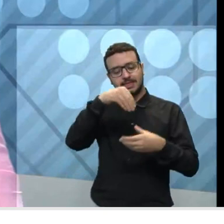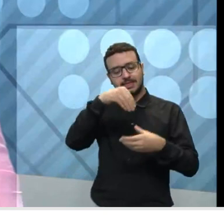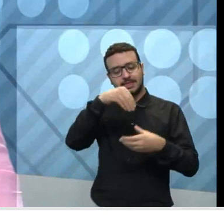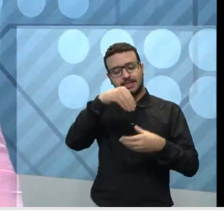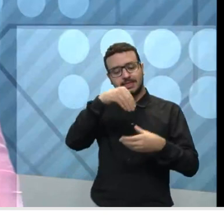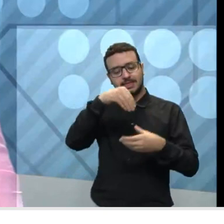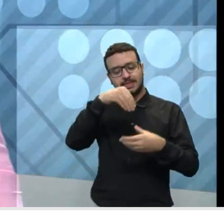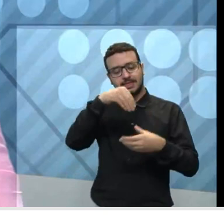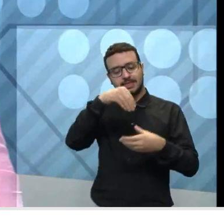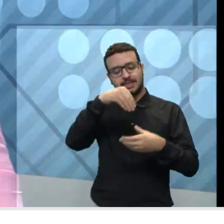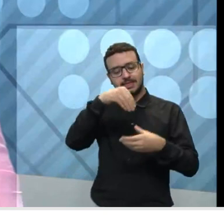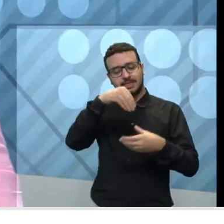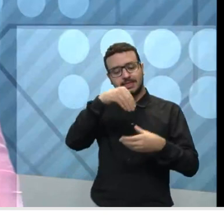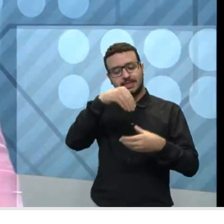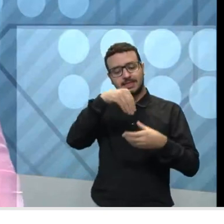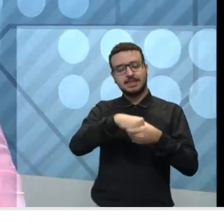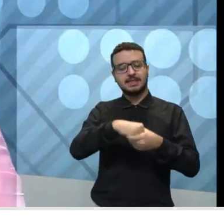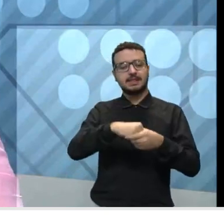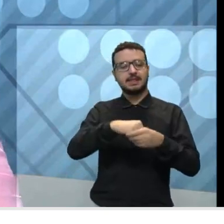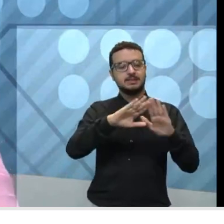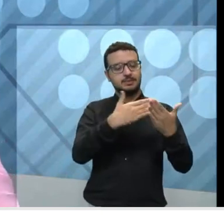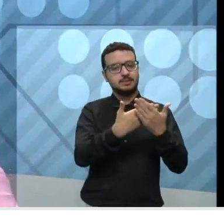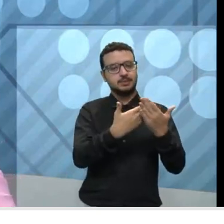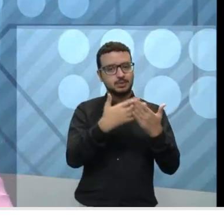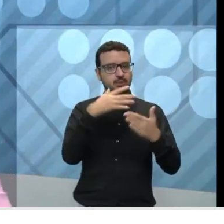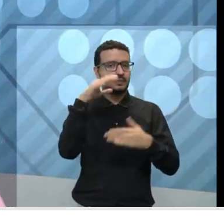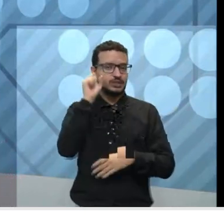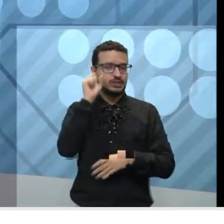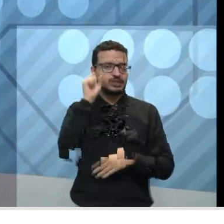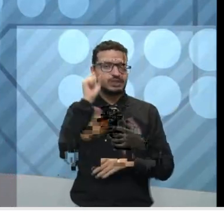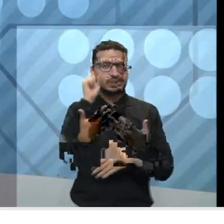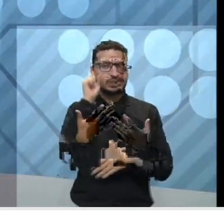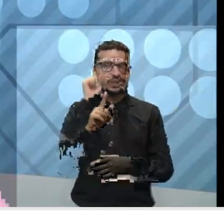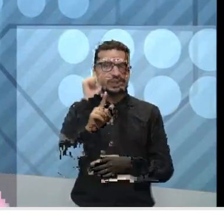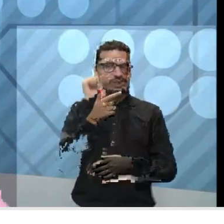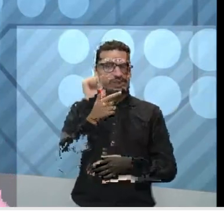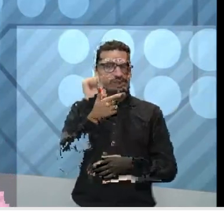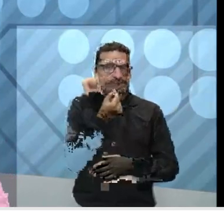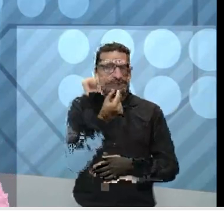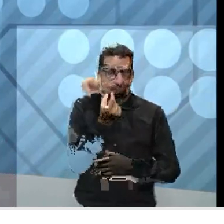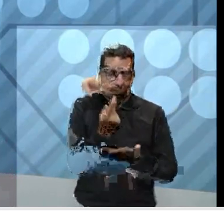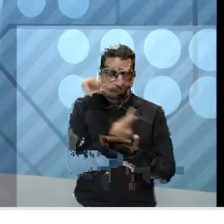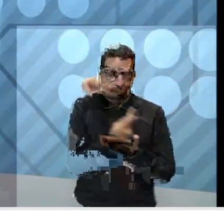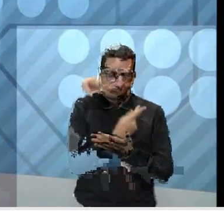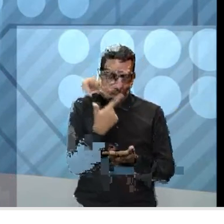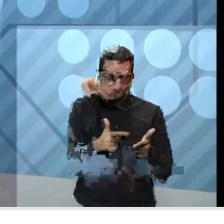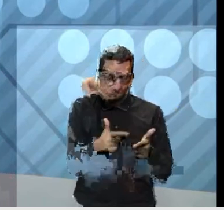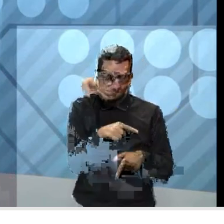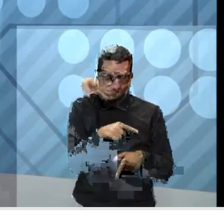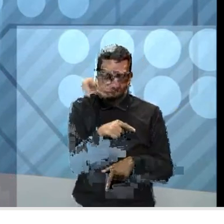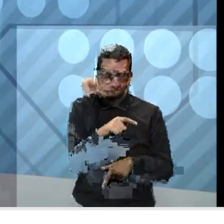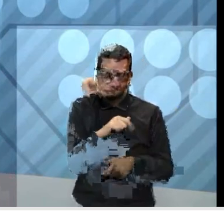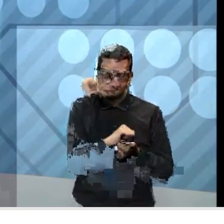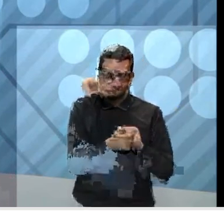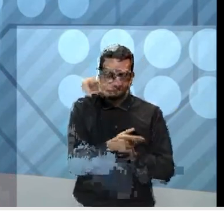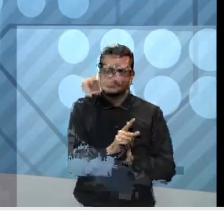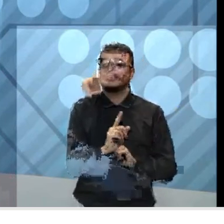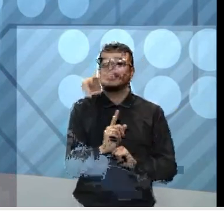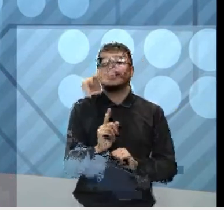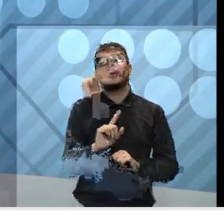Que precisa se adaptar, mas na verdade é a escola que precisa rever então todos esses elementos que são necessários